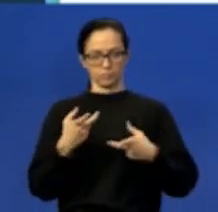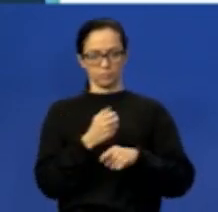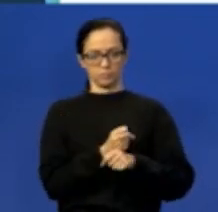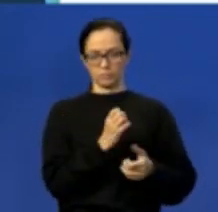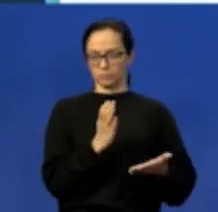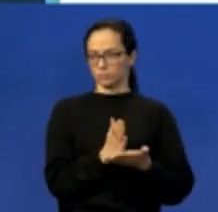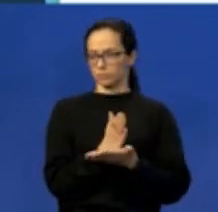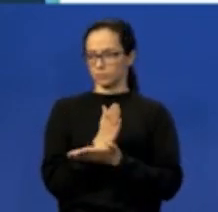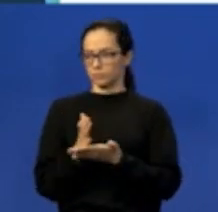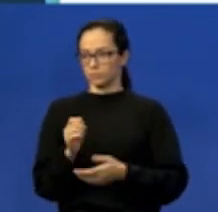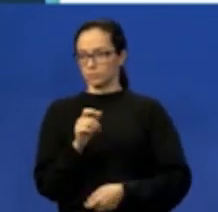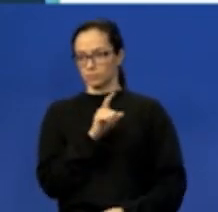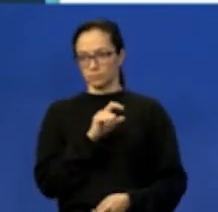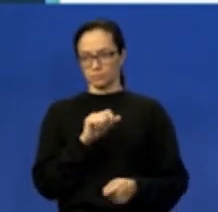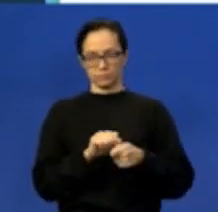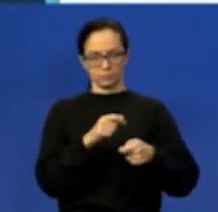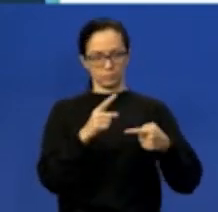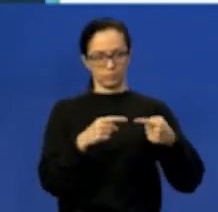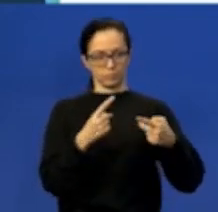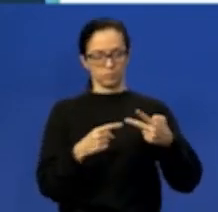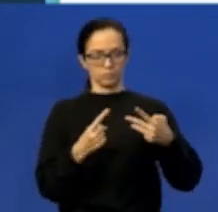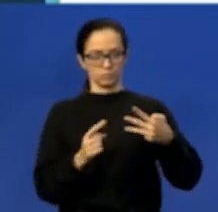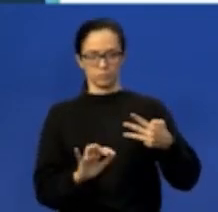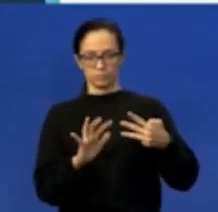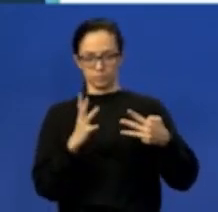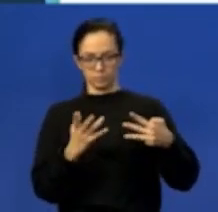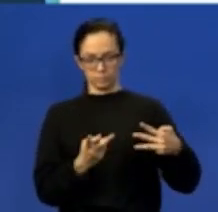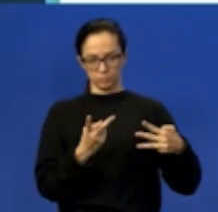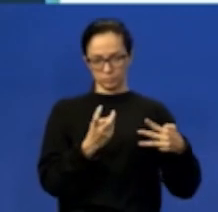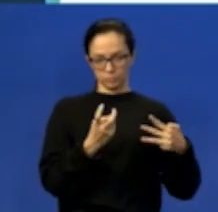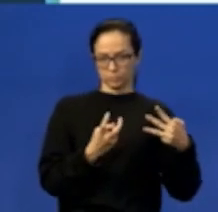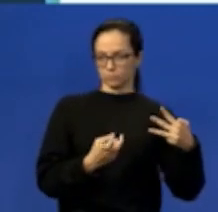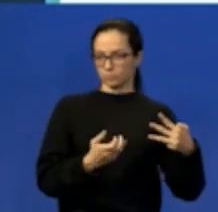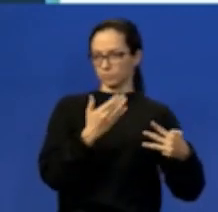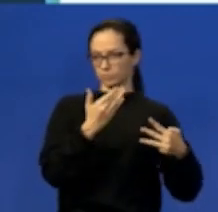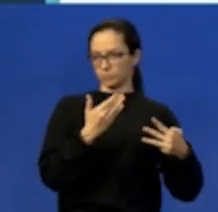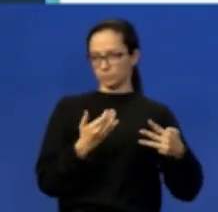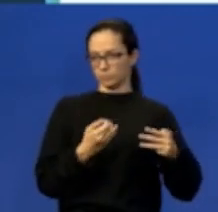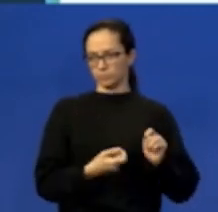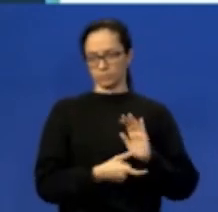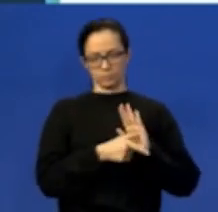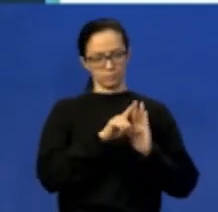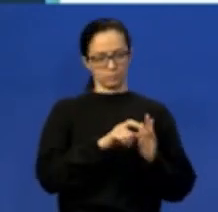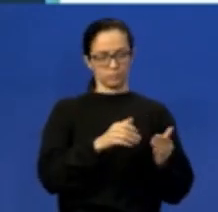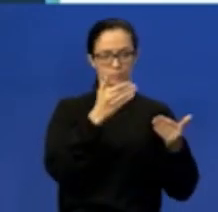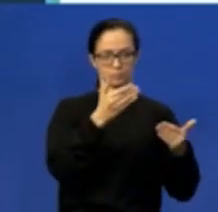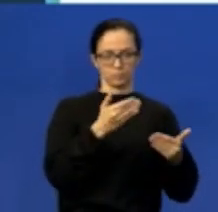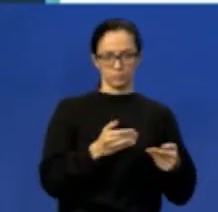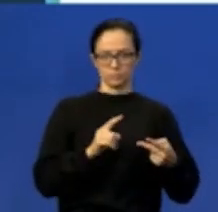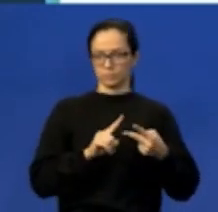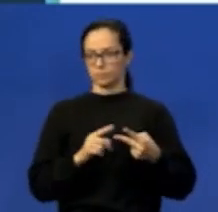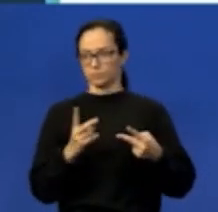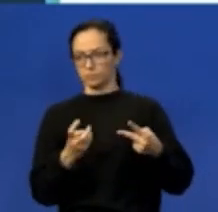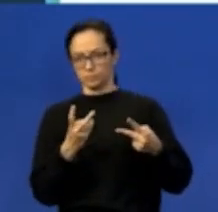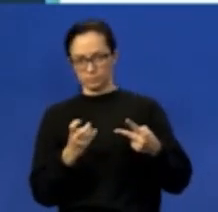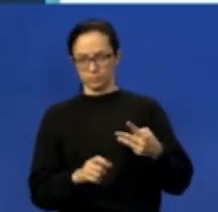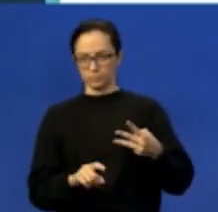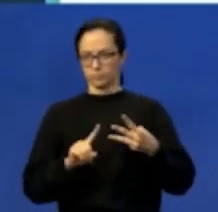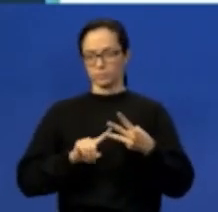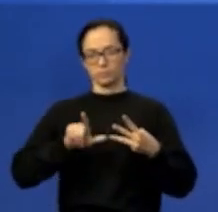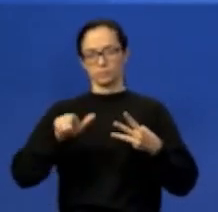divididos principalmente em 3 fases de análises clínicas, que são as fases pré-analítica, a fase analítica e a